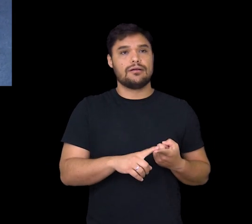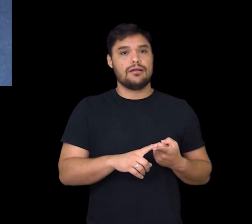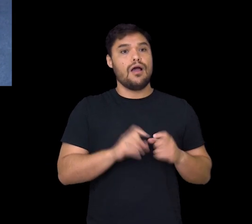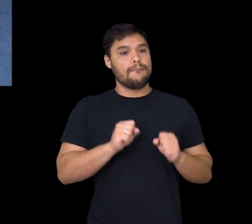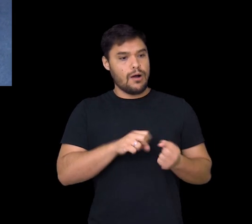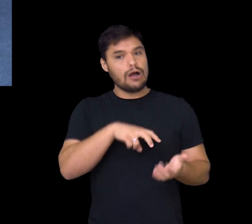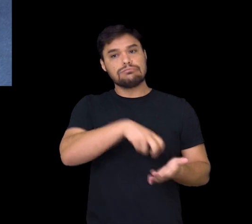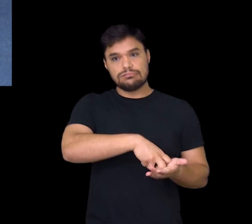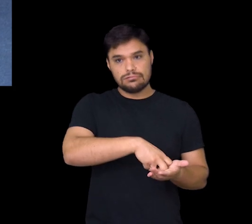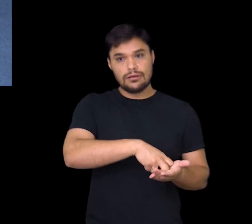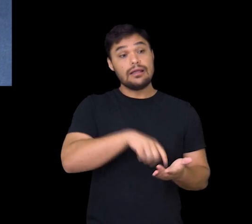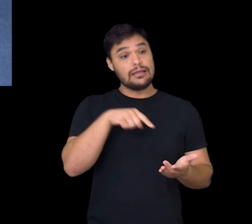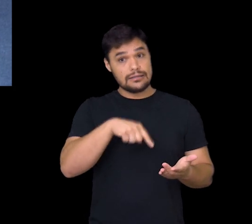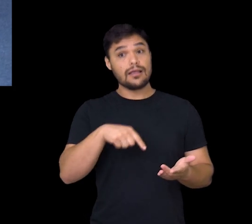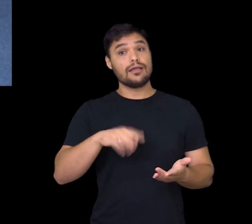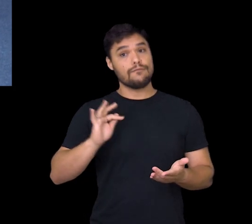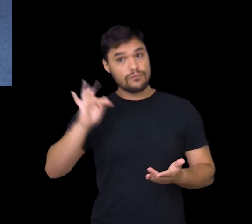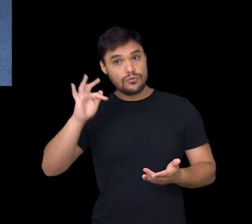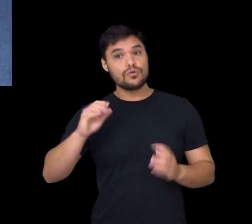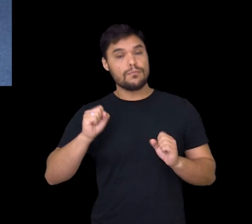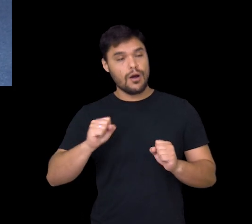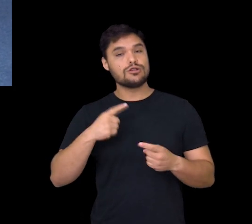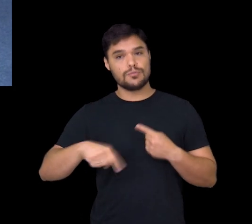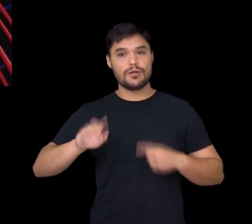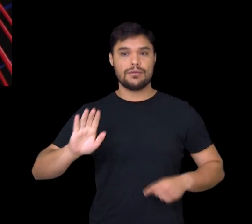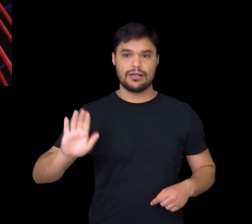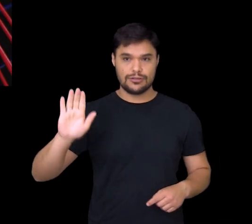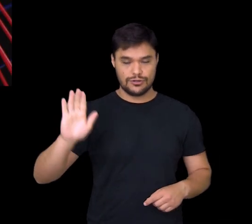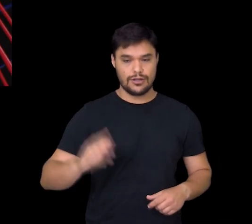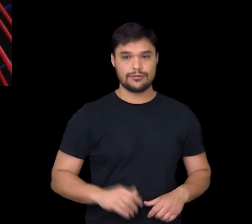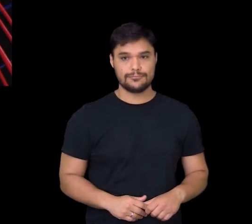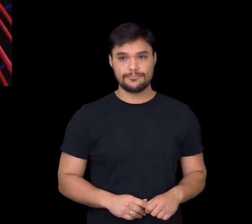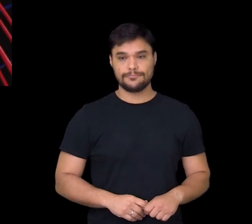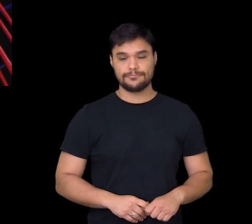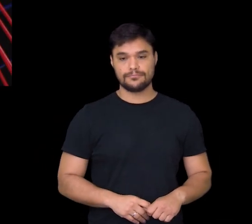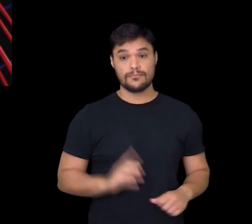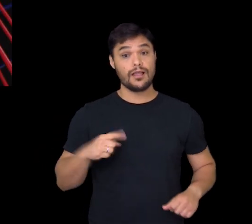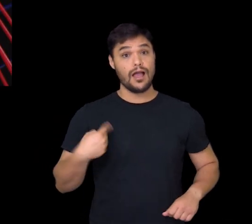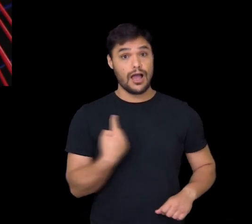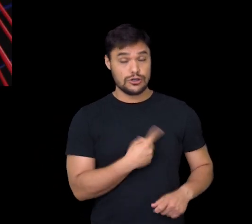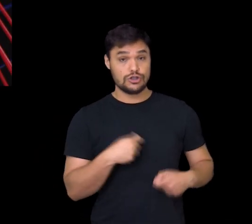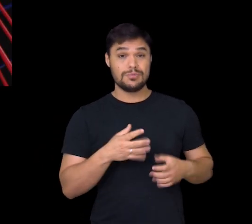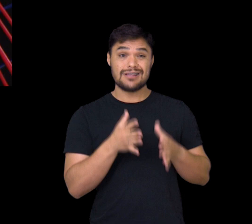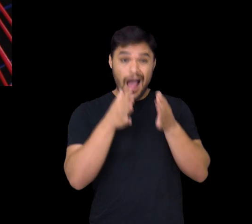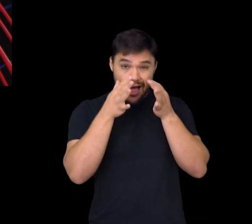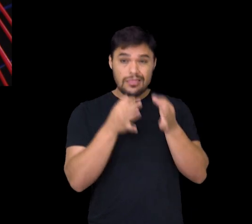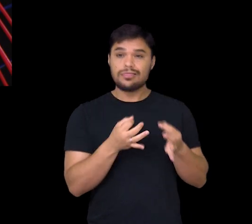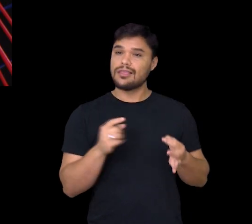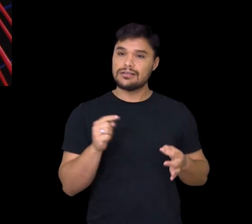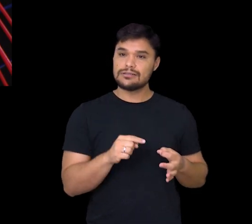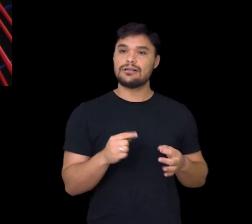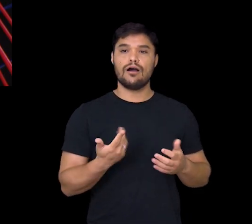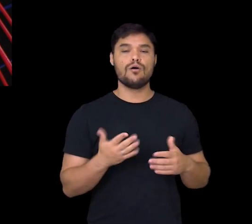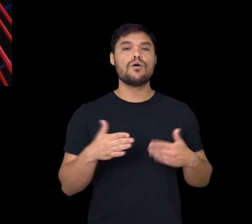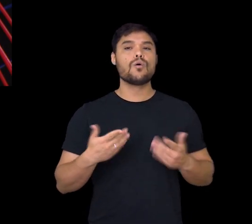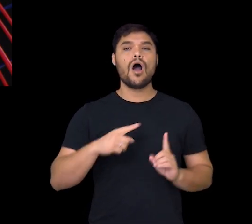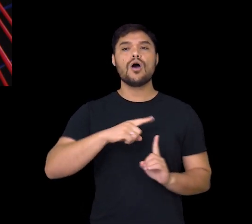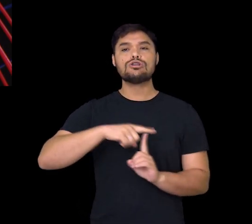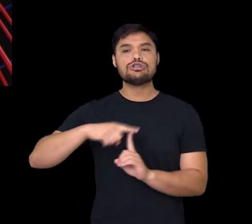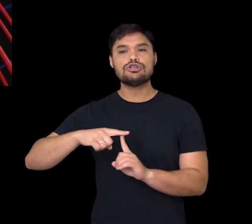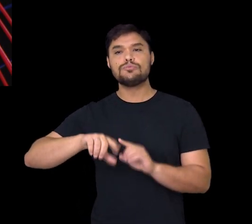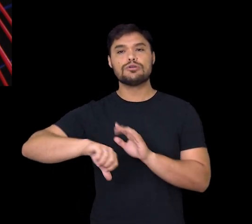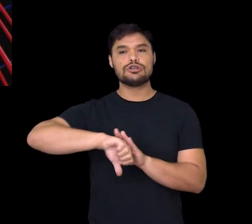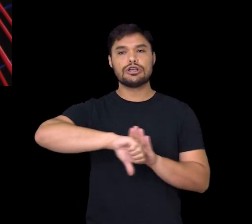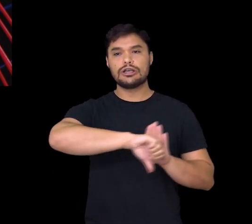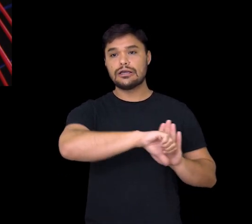você pode ter condenação e que vai te impedir depois de ser candidato. Ou seja, a gente tem que prestar muita atenção no tipo